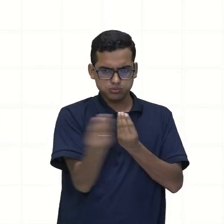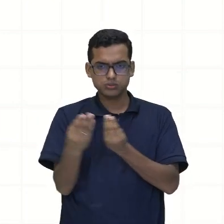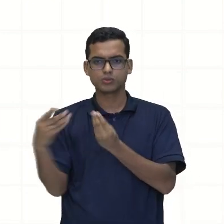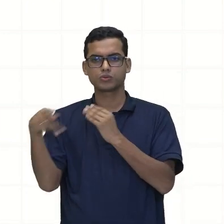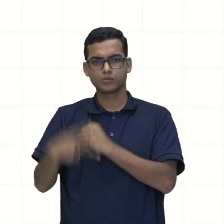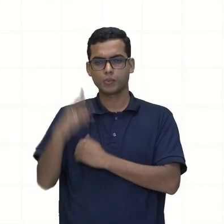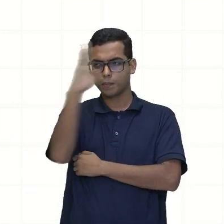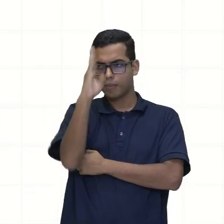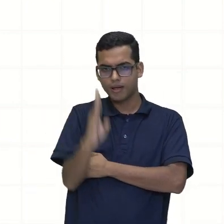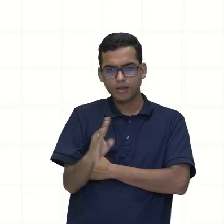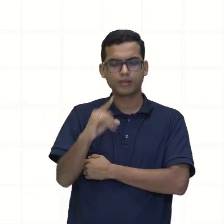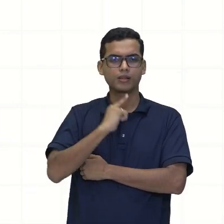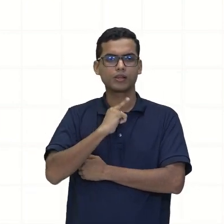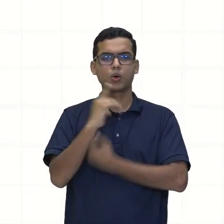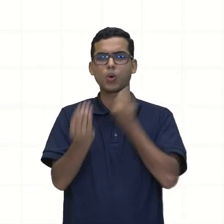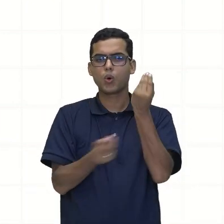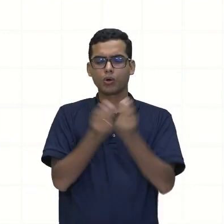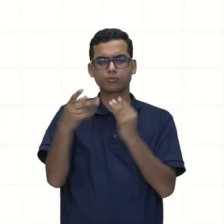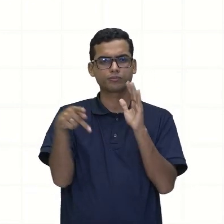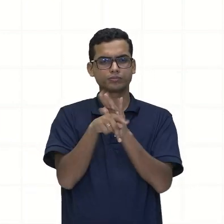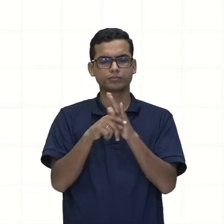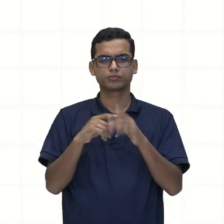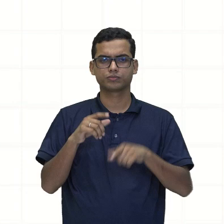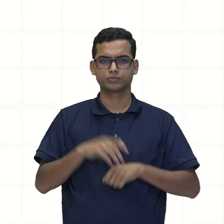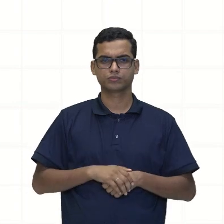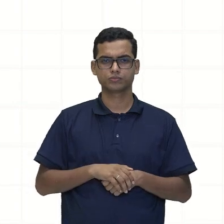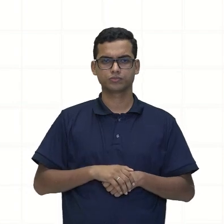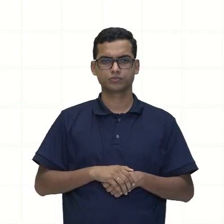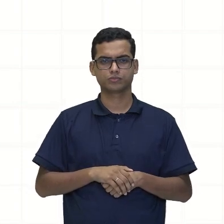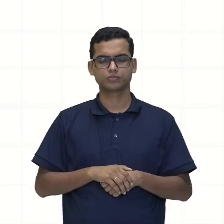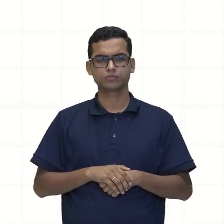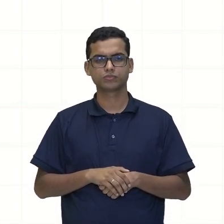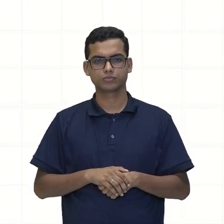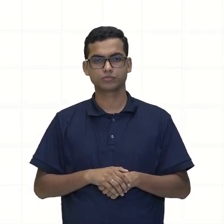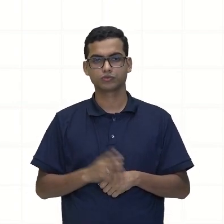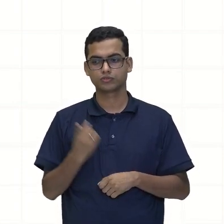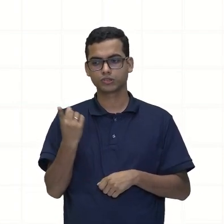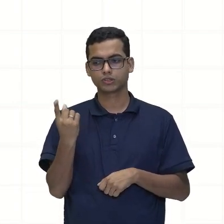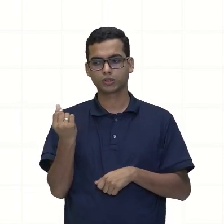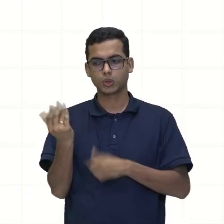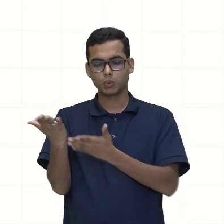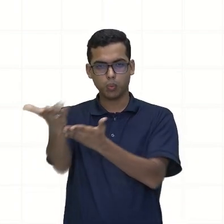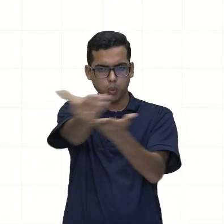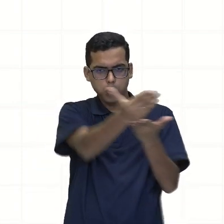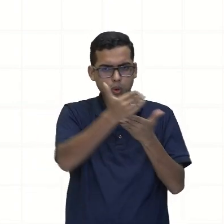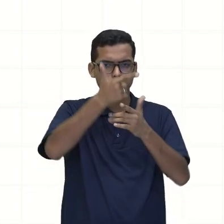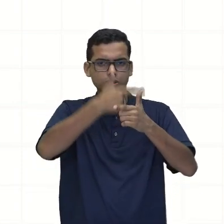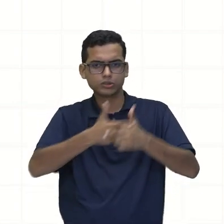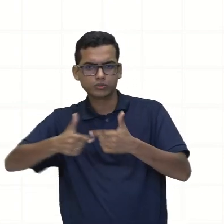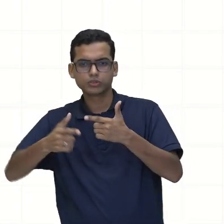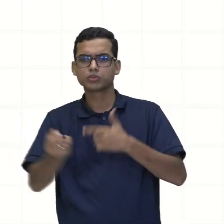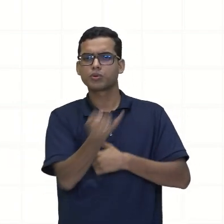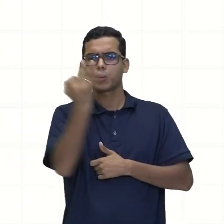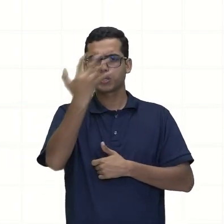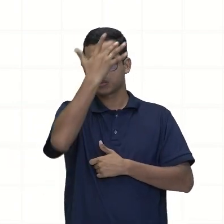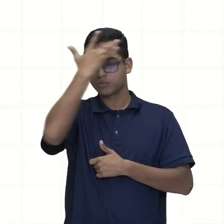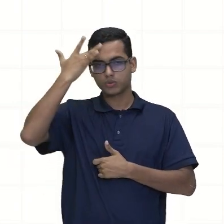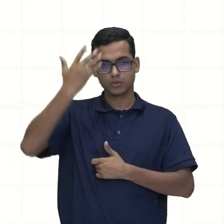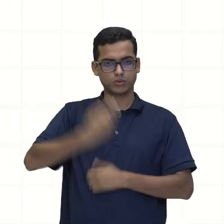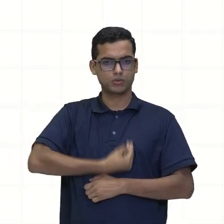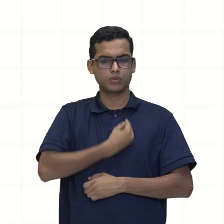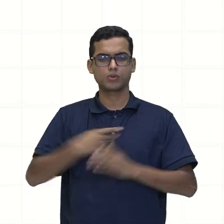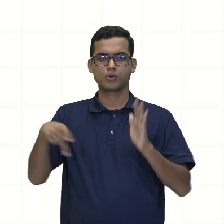do território, dividido pelo número de habitantes. Então, a gente vai verificar aqui, né,